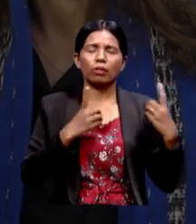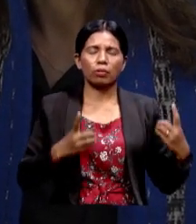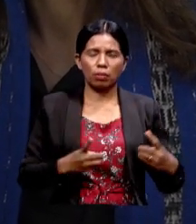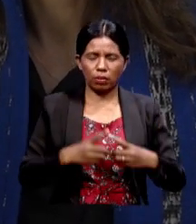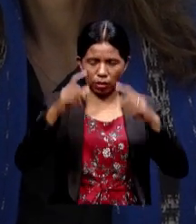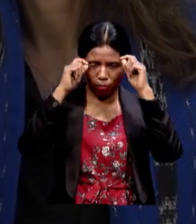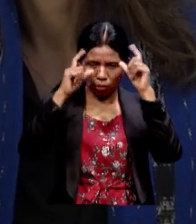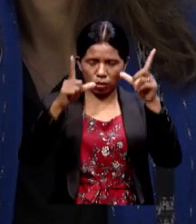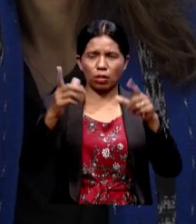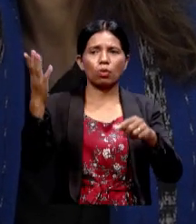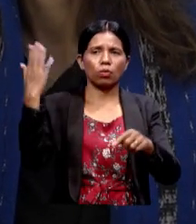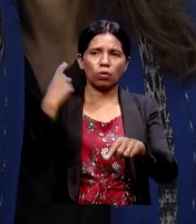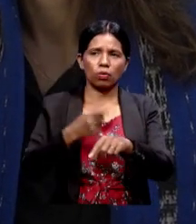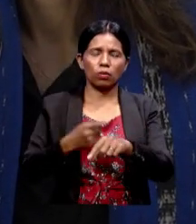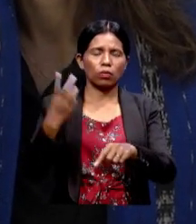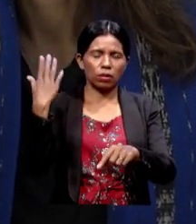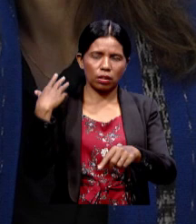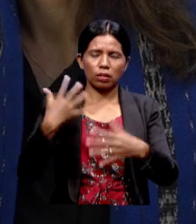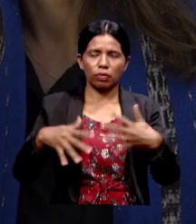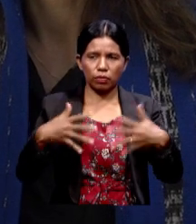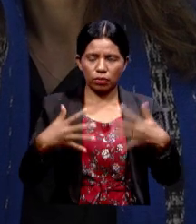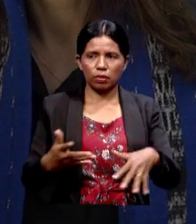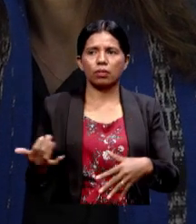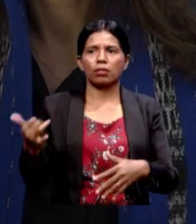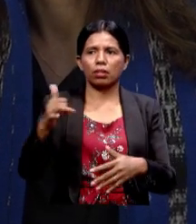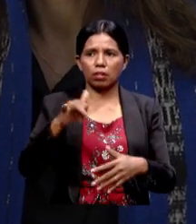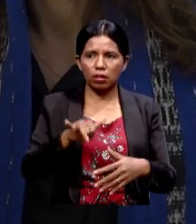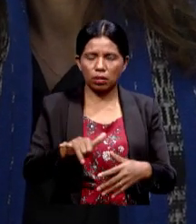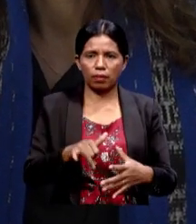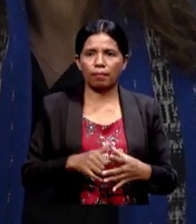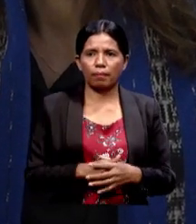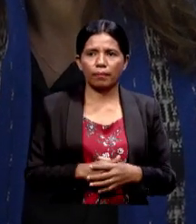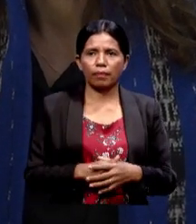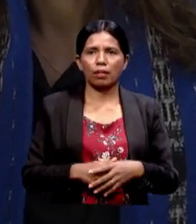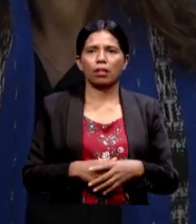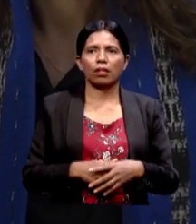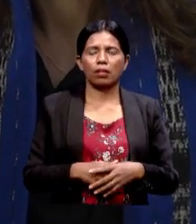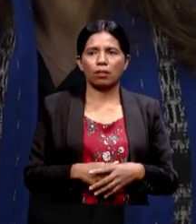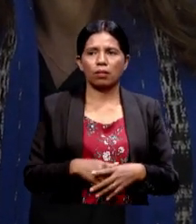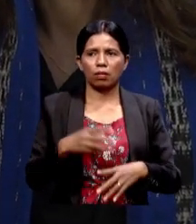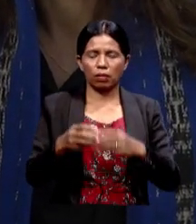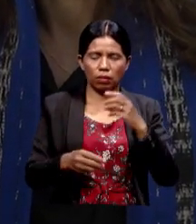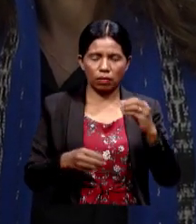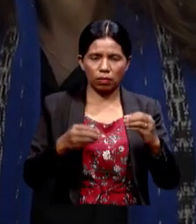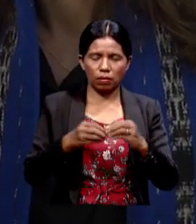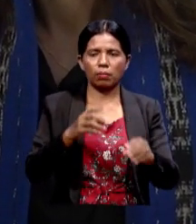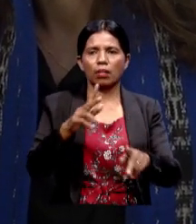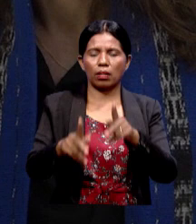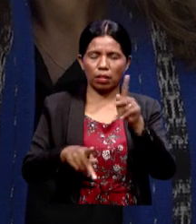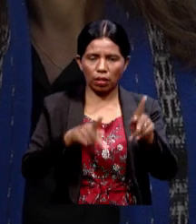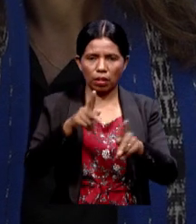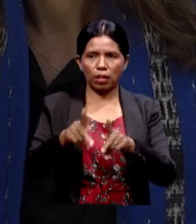que das Ulu e de Sifuno, Siram, Nassan, e a Canadá, mas população,